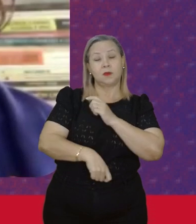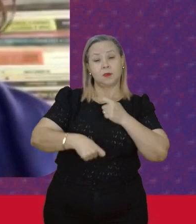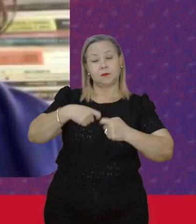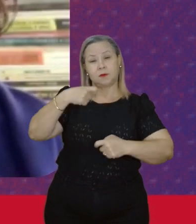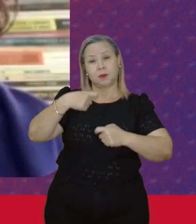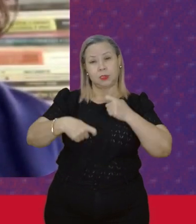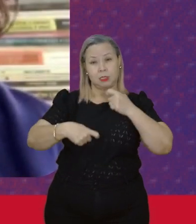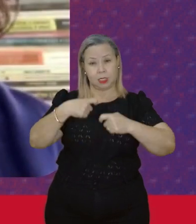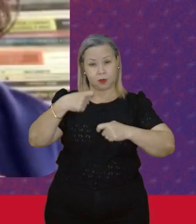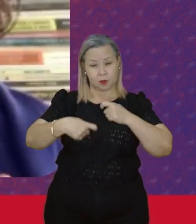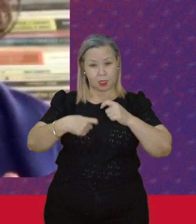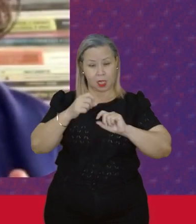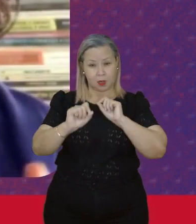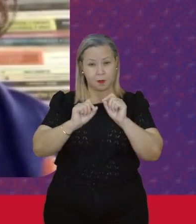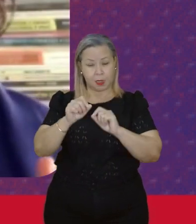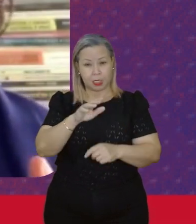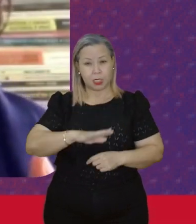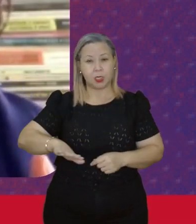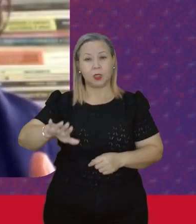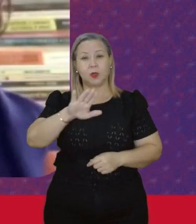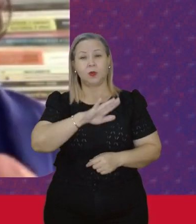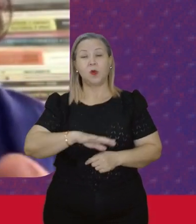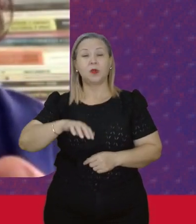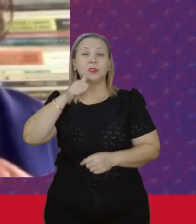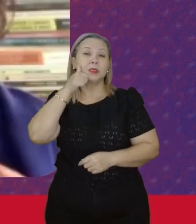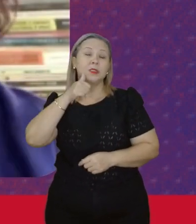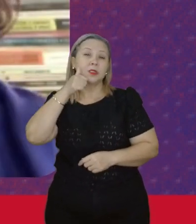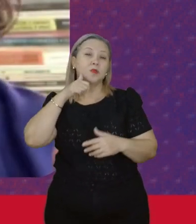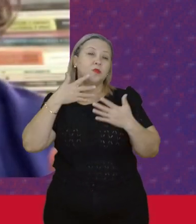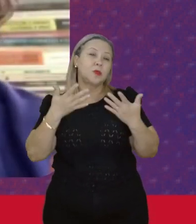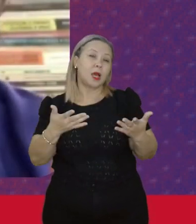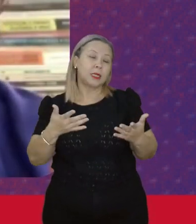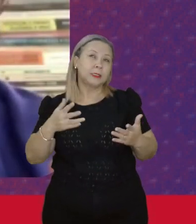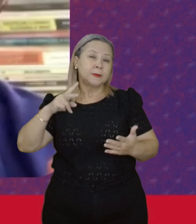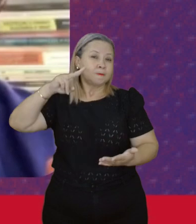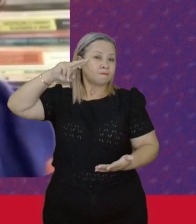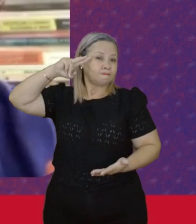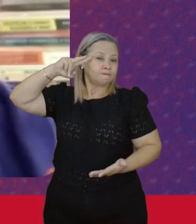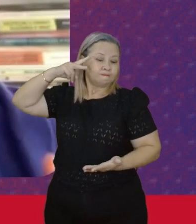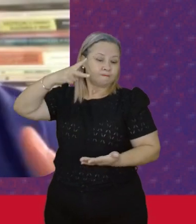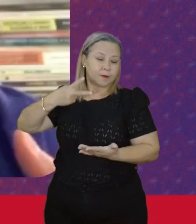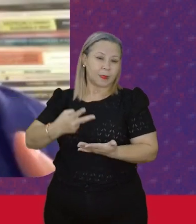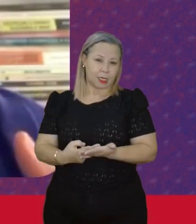para que todas as mulheres se reconheçam